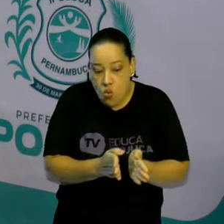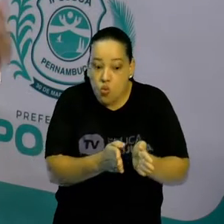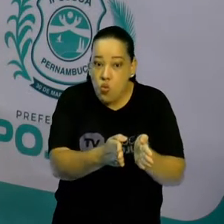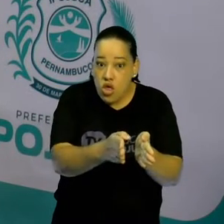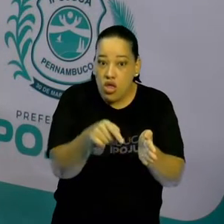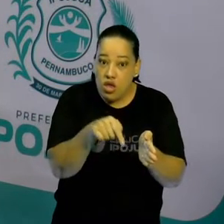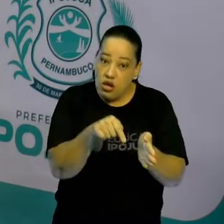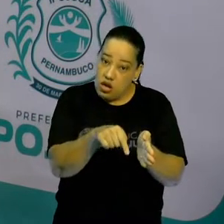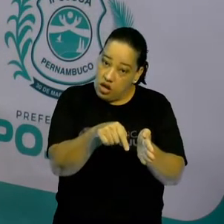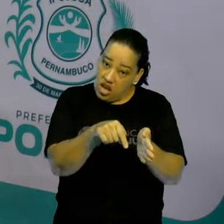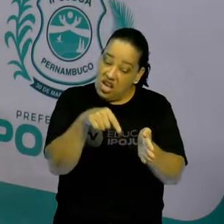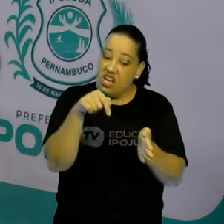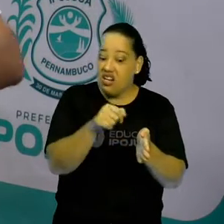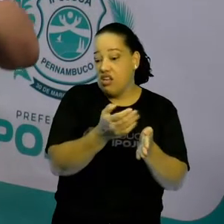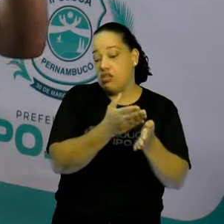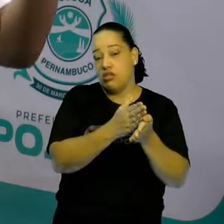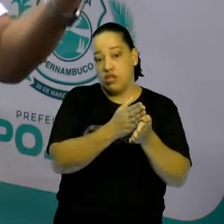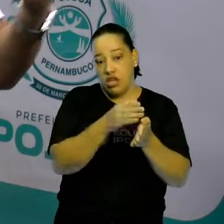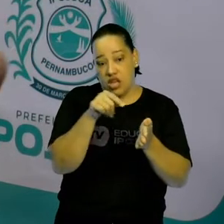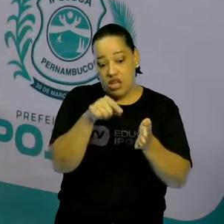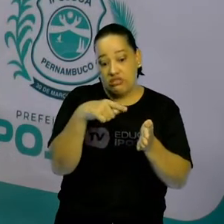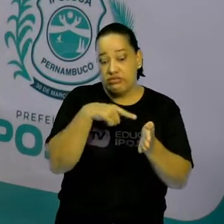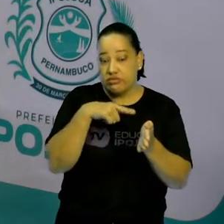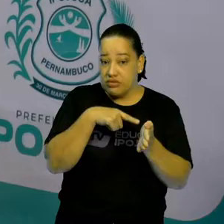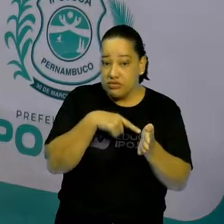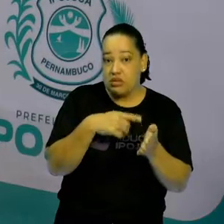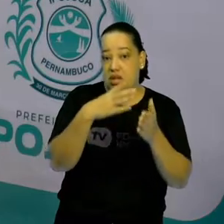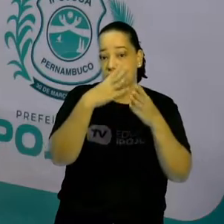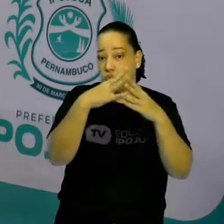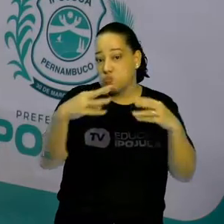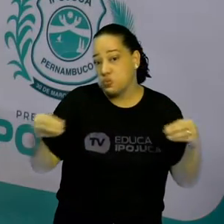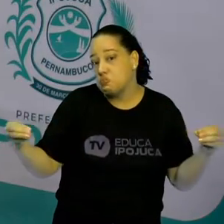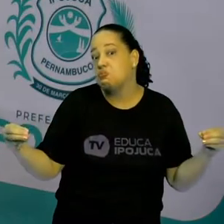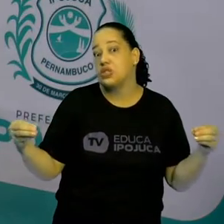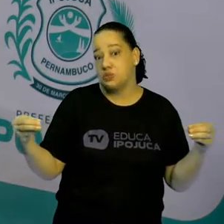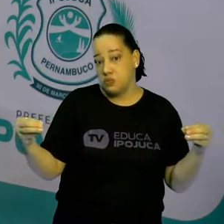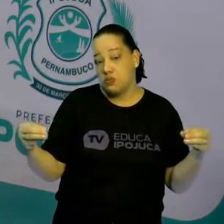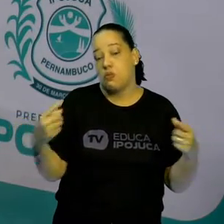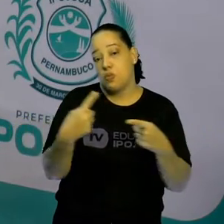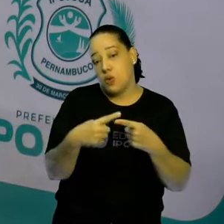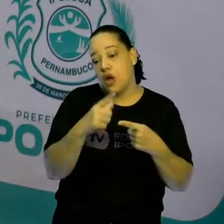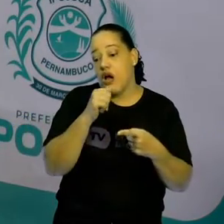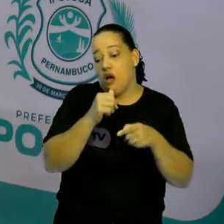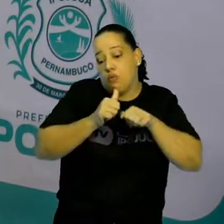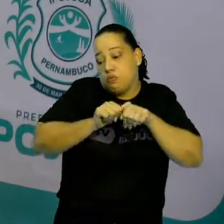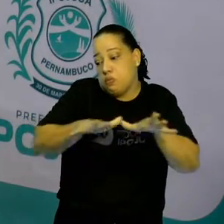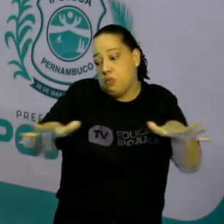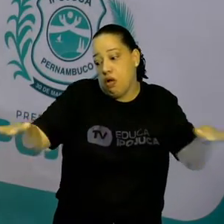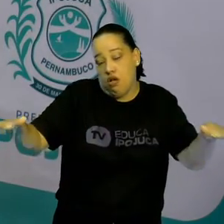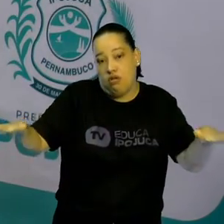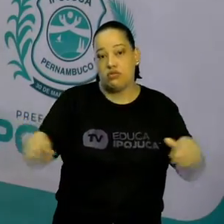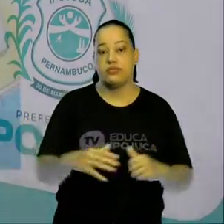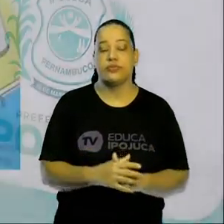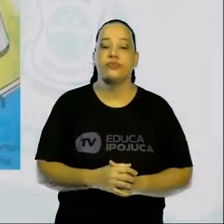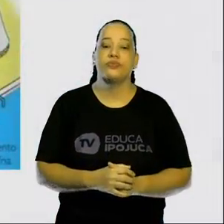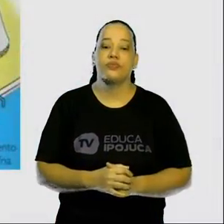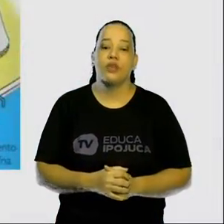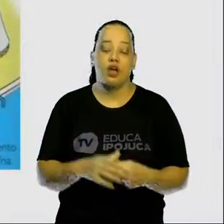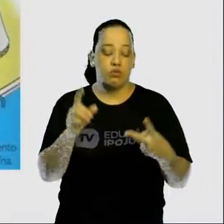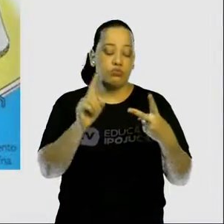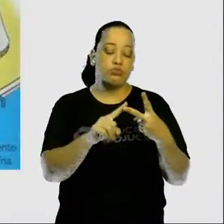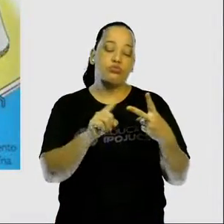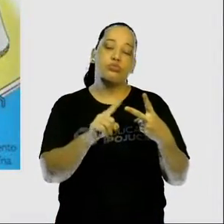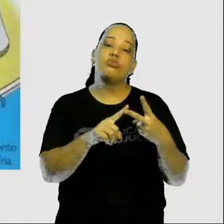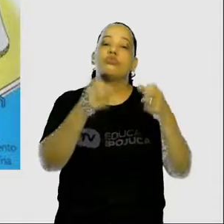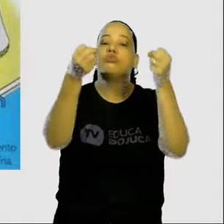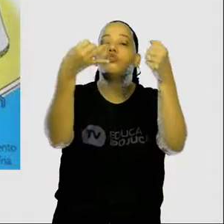ali, ele vai deixar de existir, porque houve esse alagamento. O segundo tipo de energia que a gente vai falar são